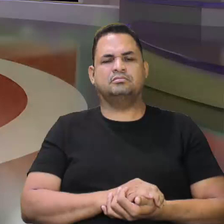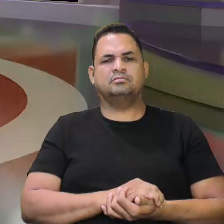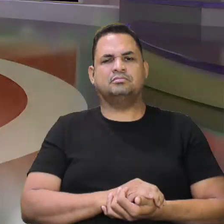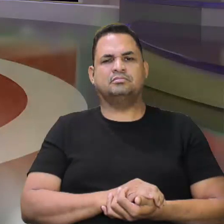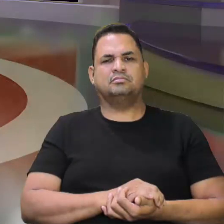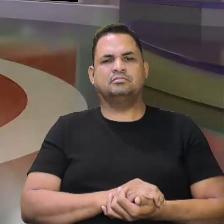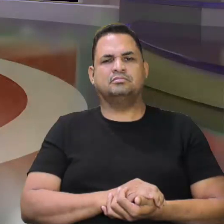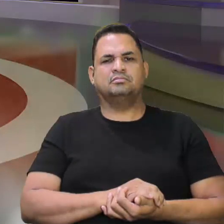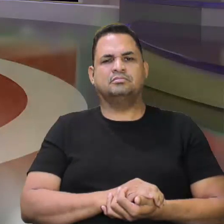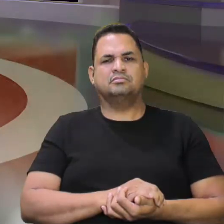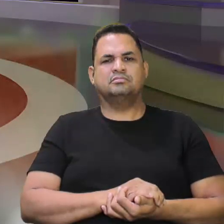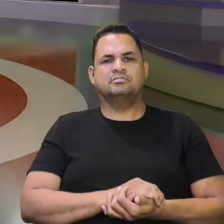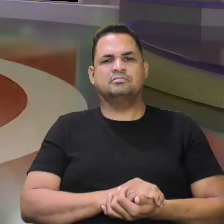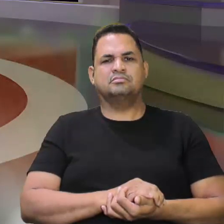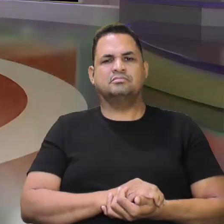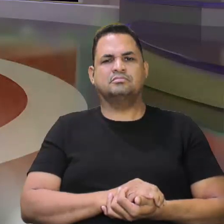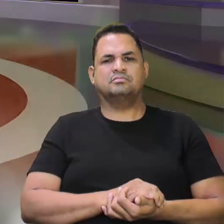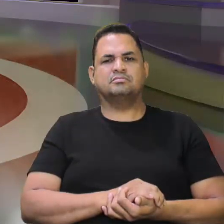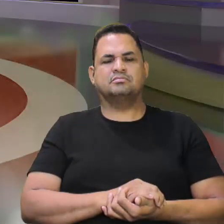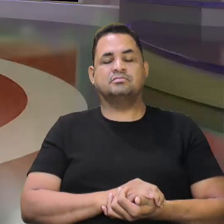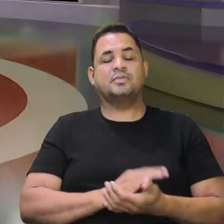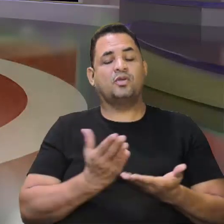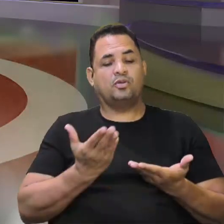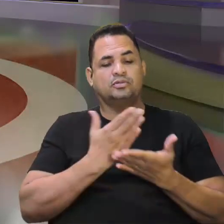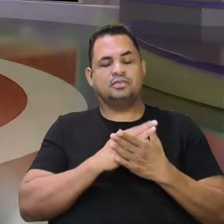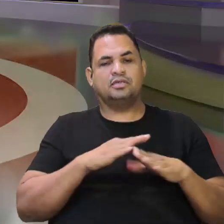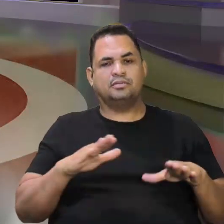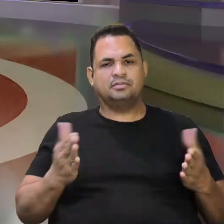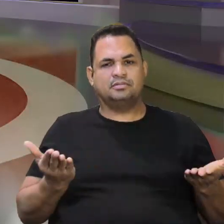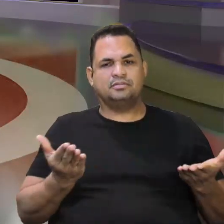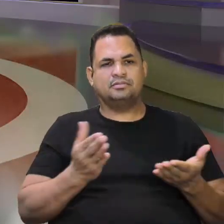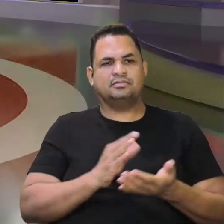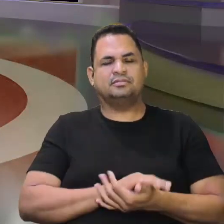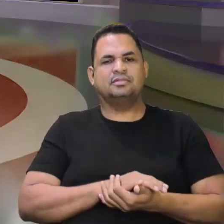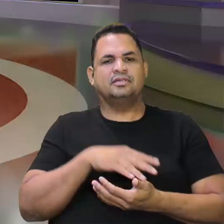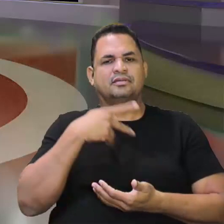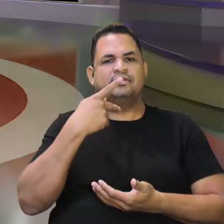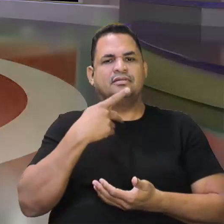Oops. And that's it for today, guys. Por hoje é só. Eu acho que estou falando um